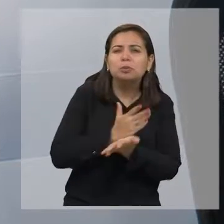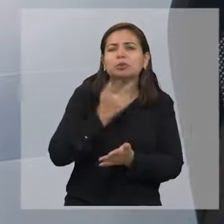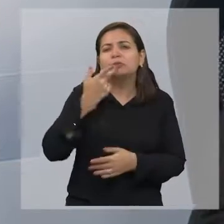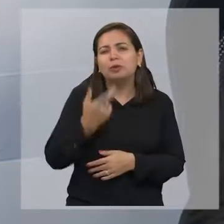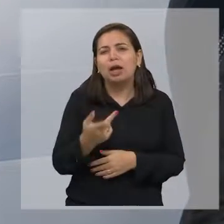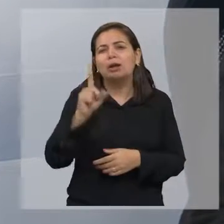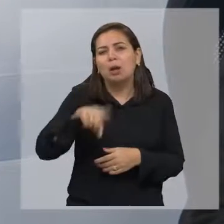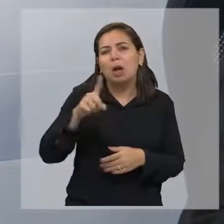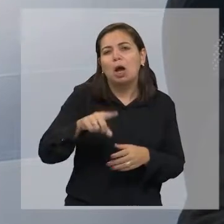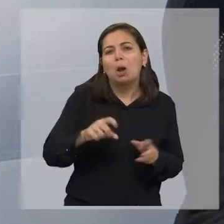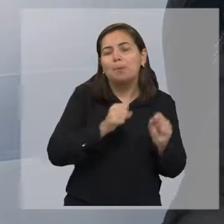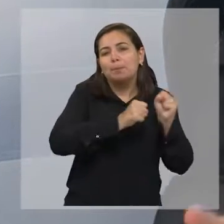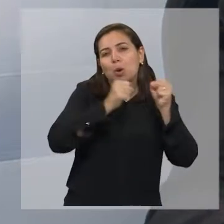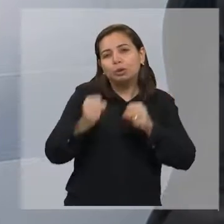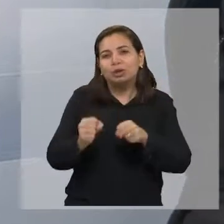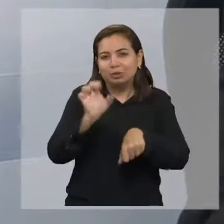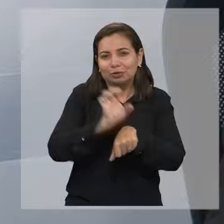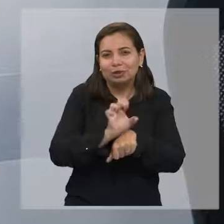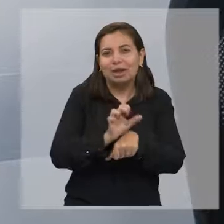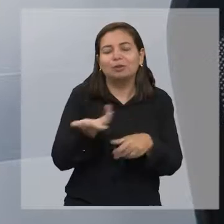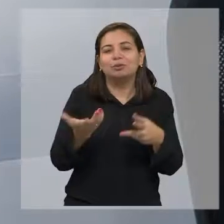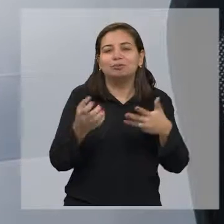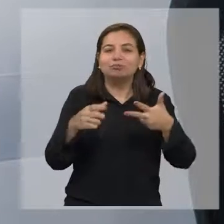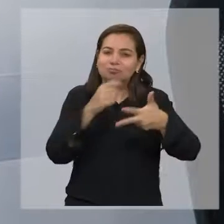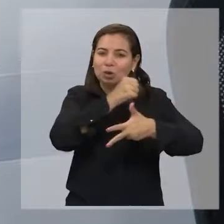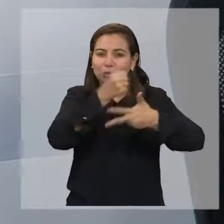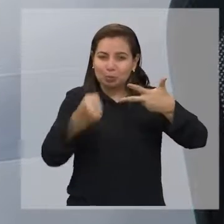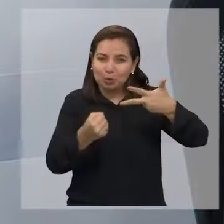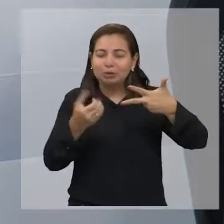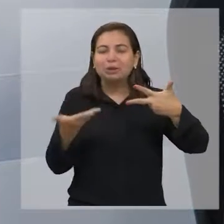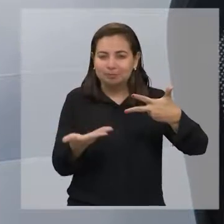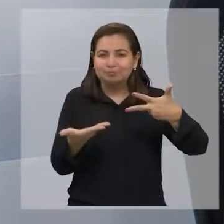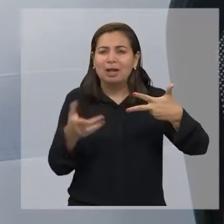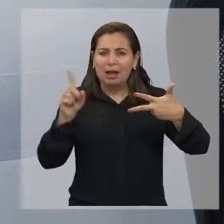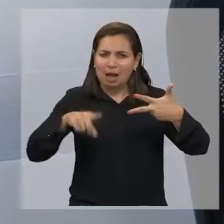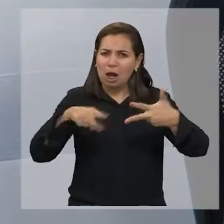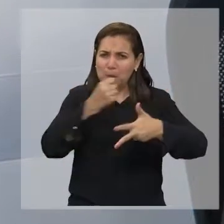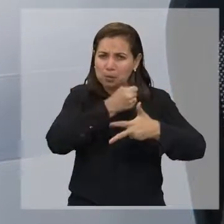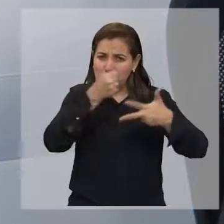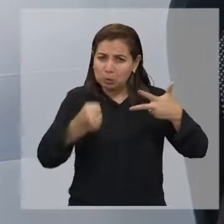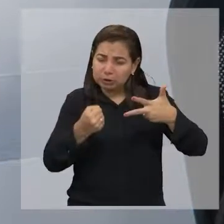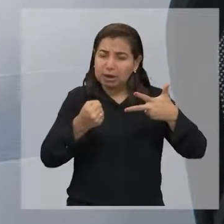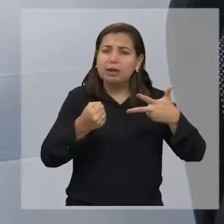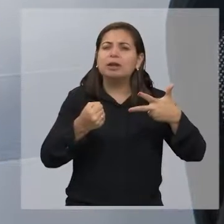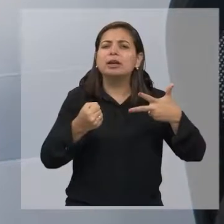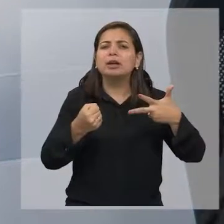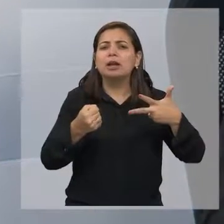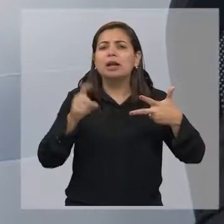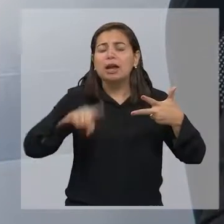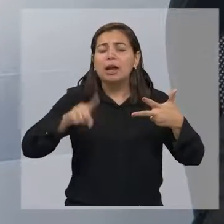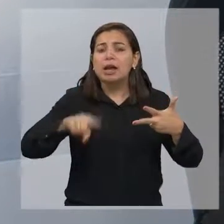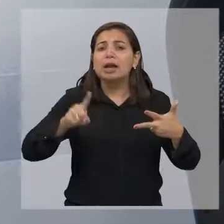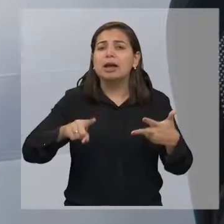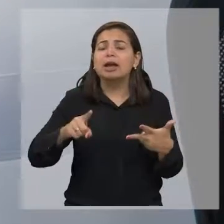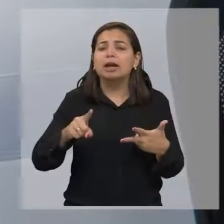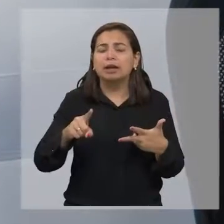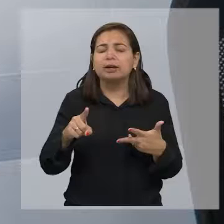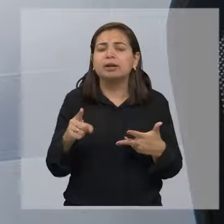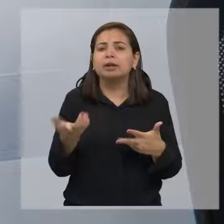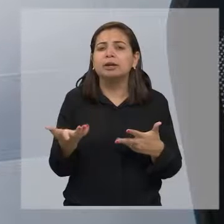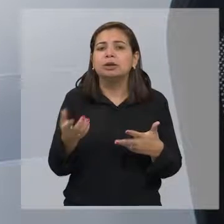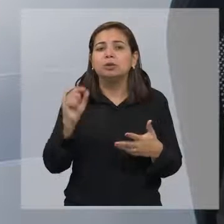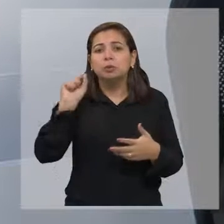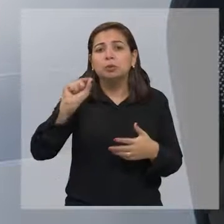os poderes do Estado, executivo, legislativo, judiciário. Na verdade, não são poderes. O poder do Estado é uno, é indivisível,